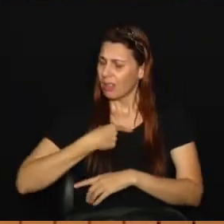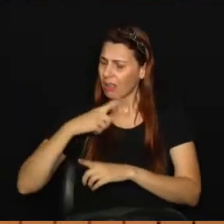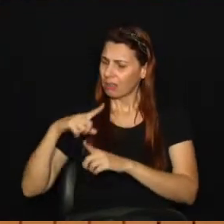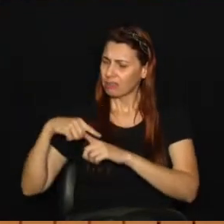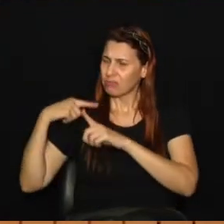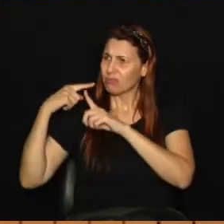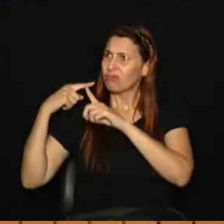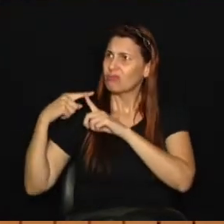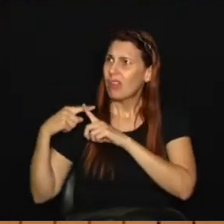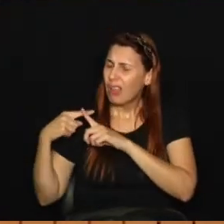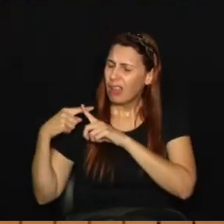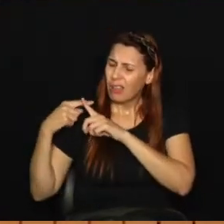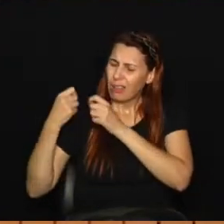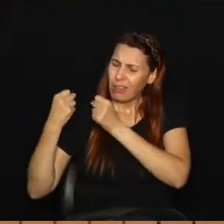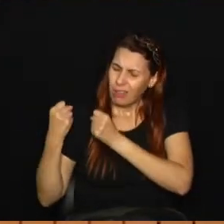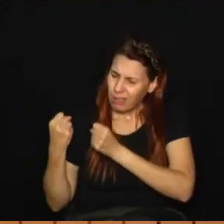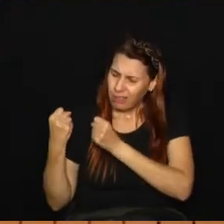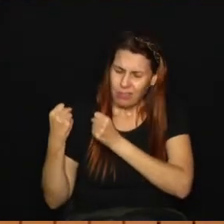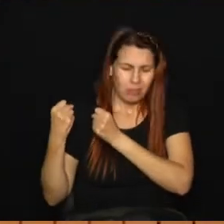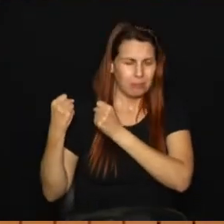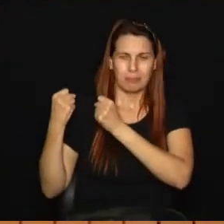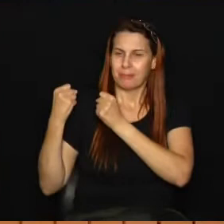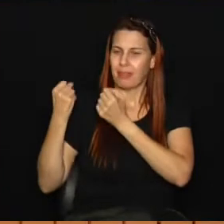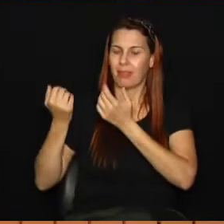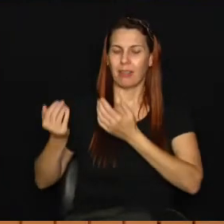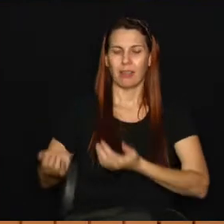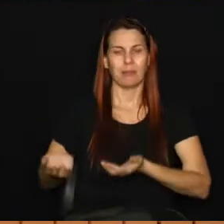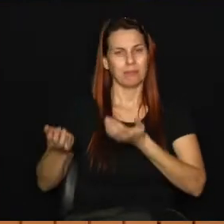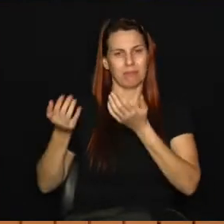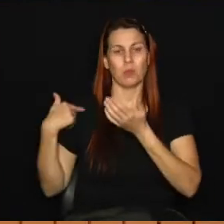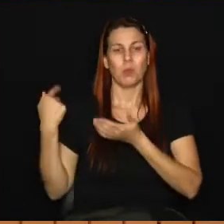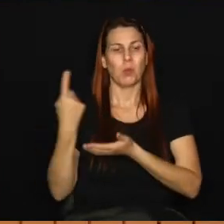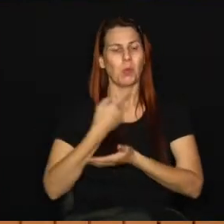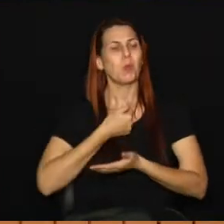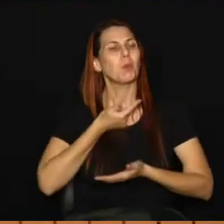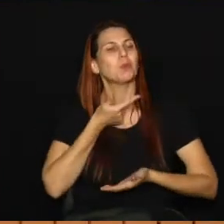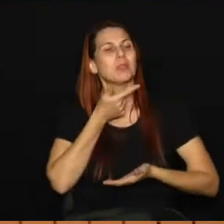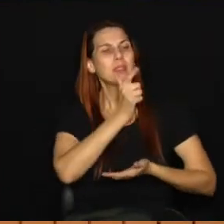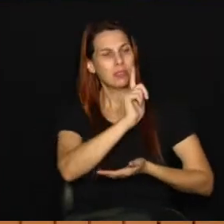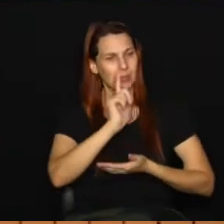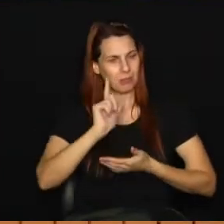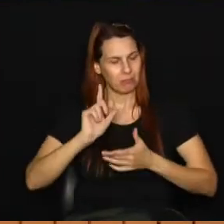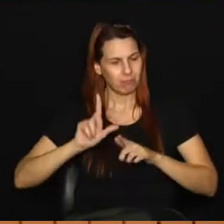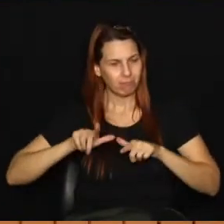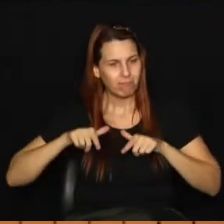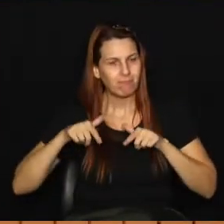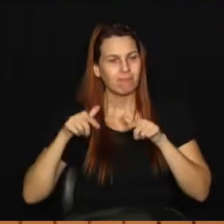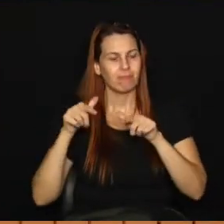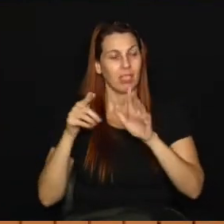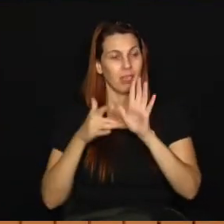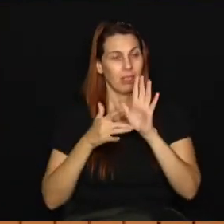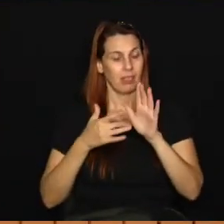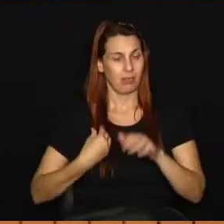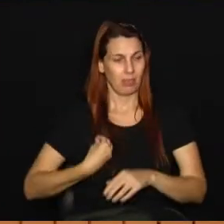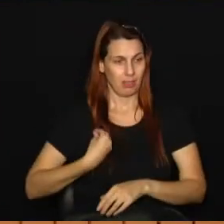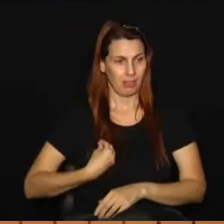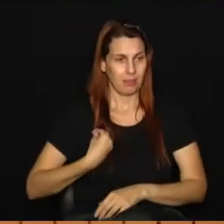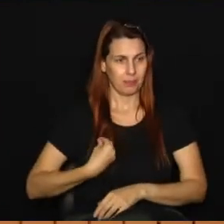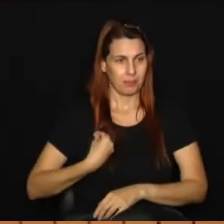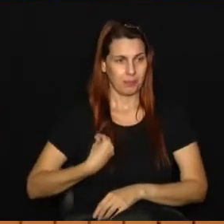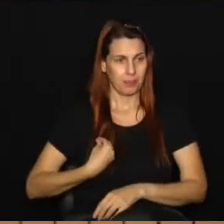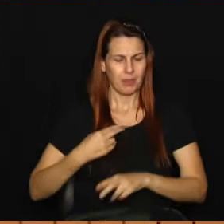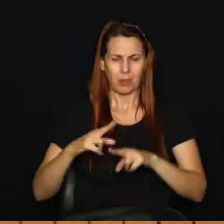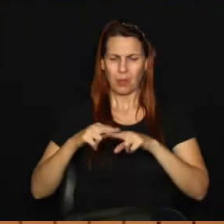ditado, não é uma cruz que ninguém consegue carregar. Nós carregamos, basta que a gente aprenda a carregar essa cruz pela opção que nós